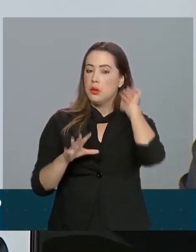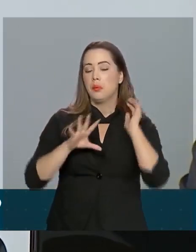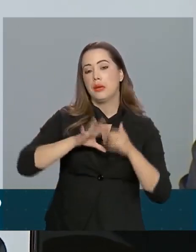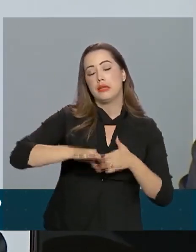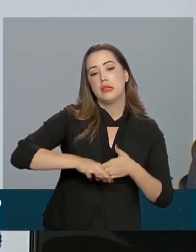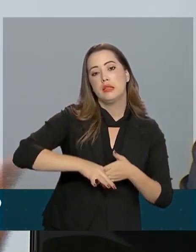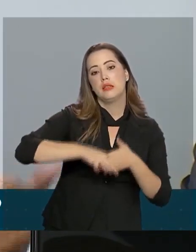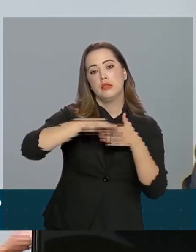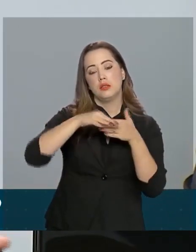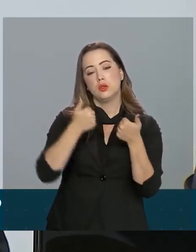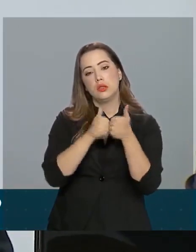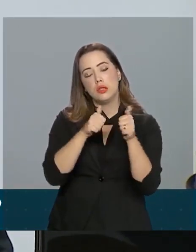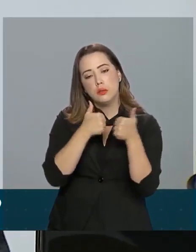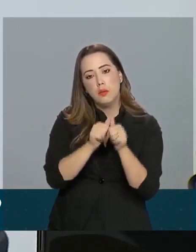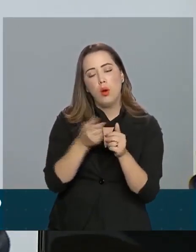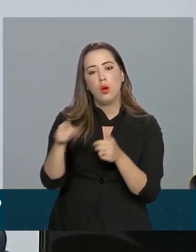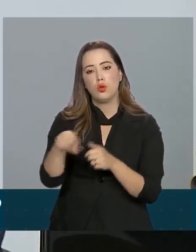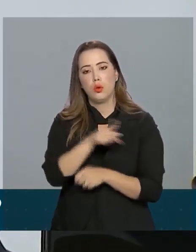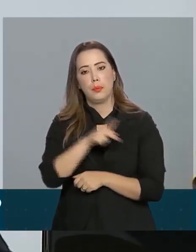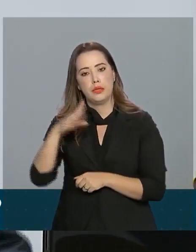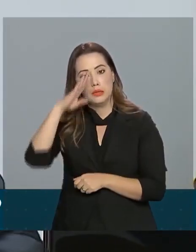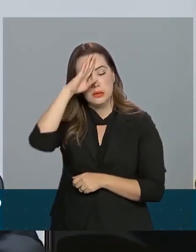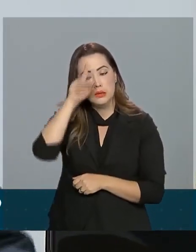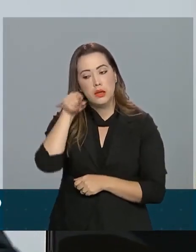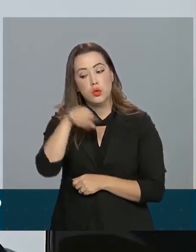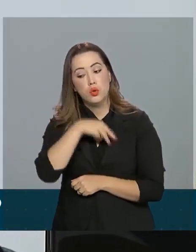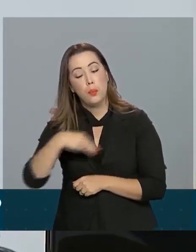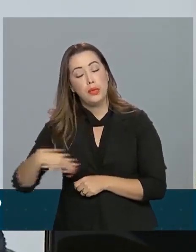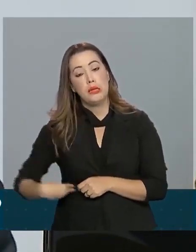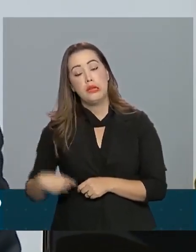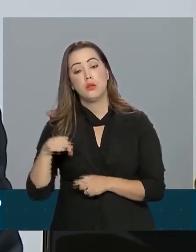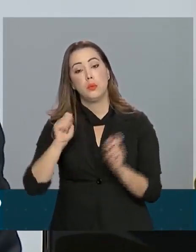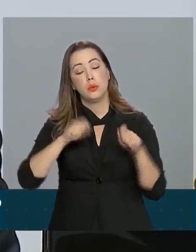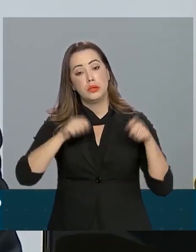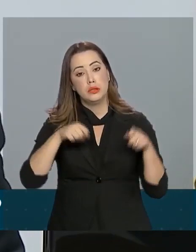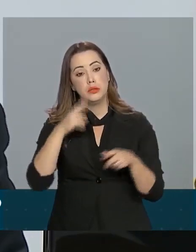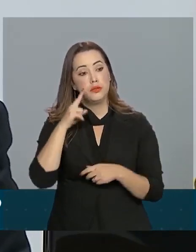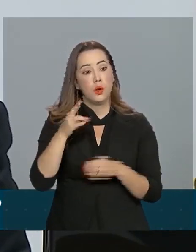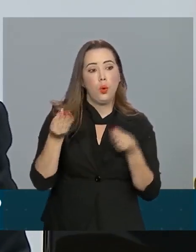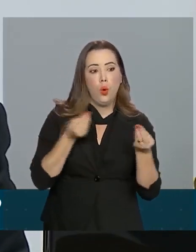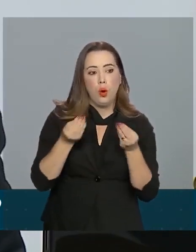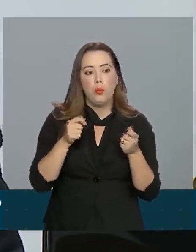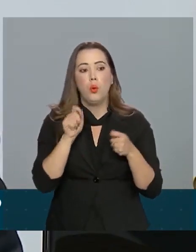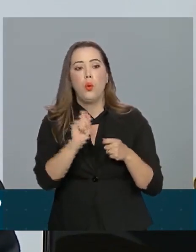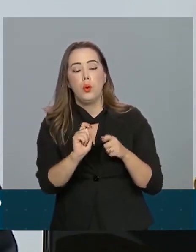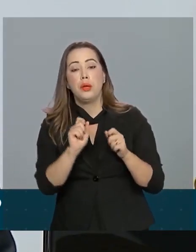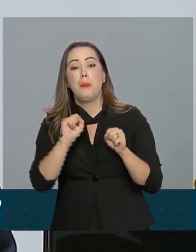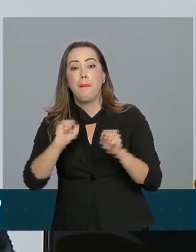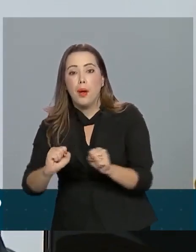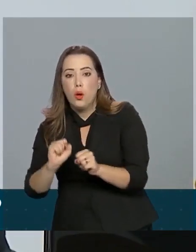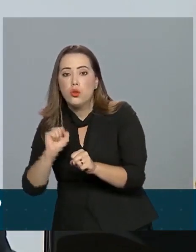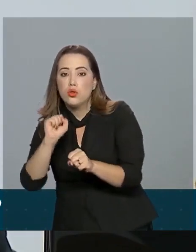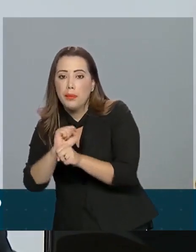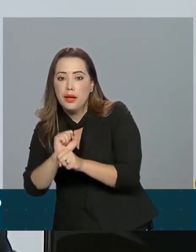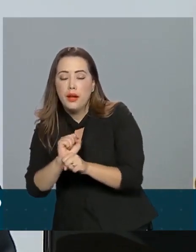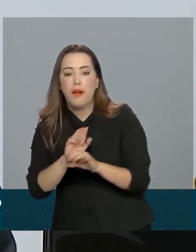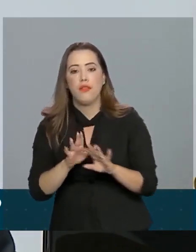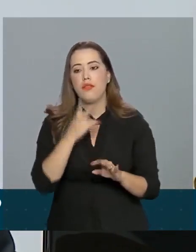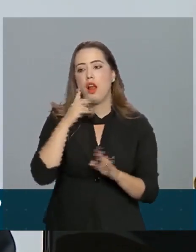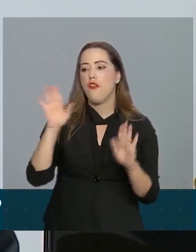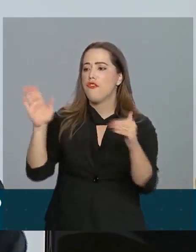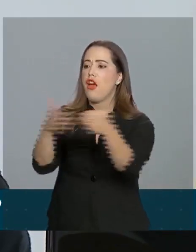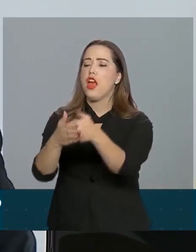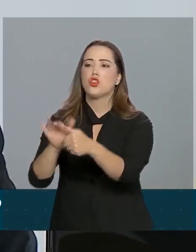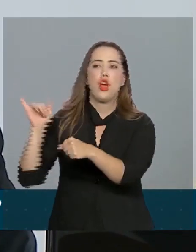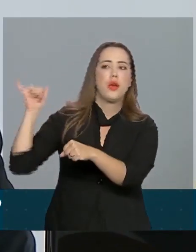linhas de transporte passem para o presidente, para o ministro Tarcísio, para a gente garantir os corredores. Porque essa história de fecha aeroporto,